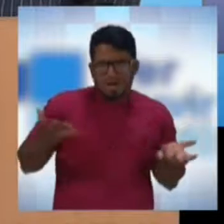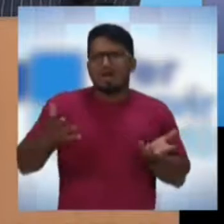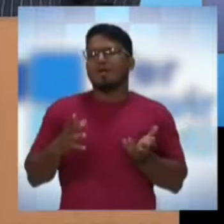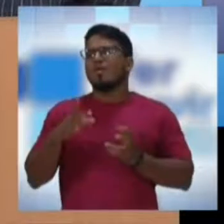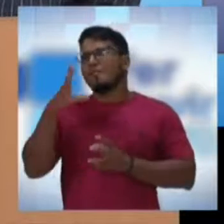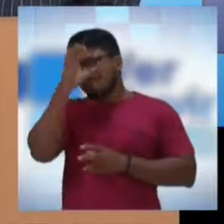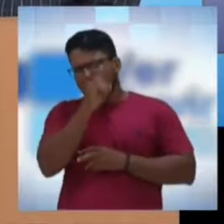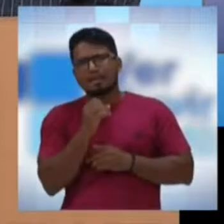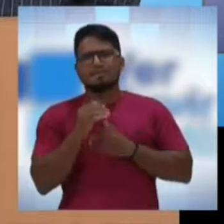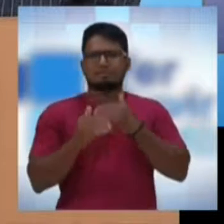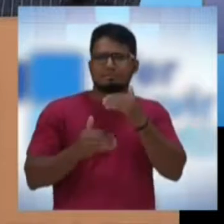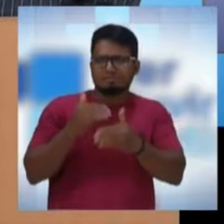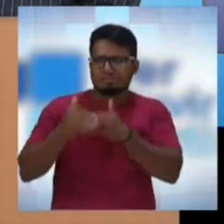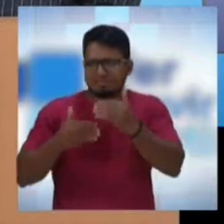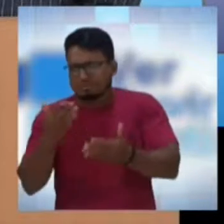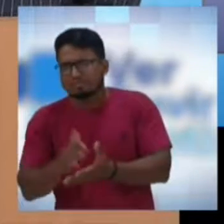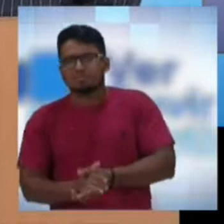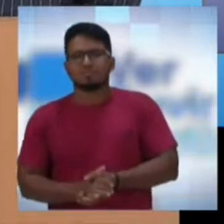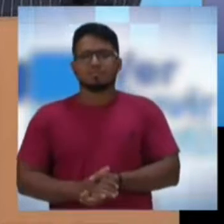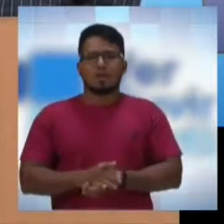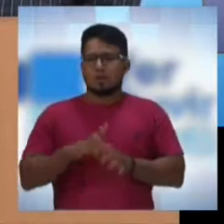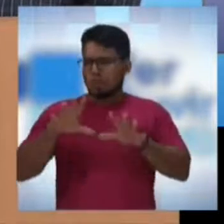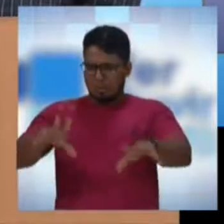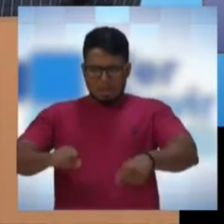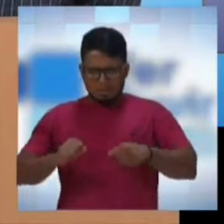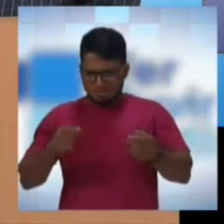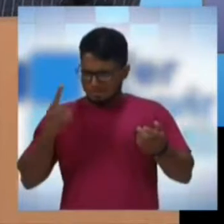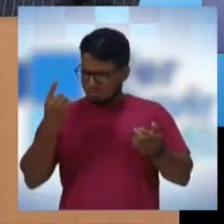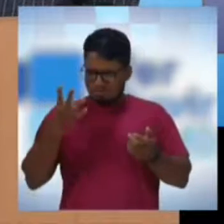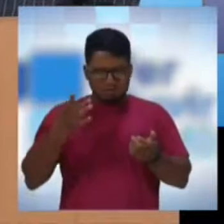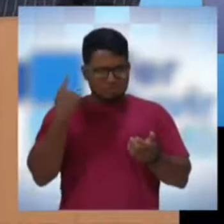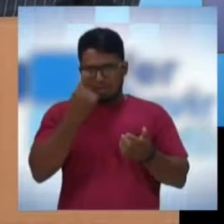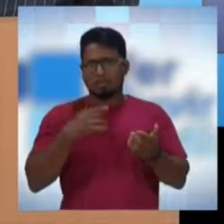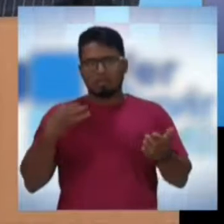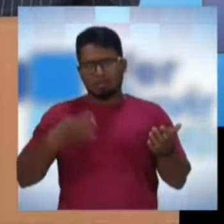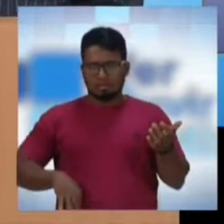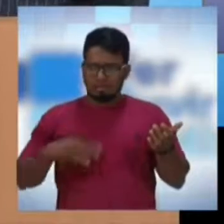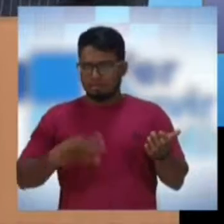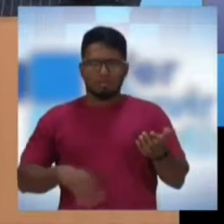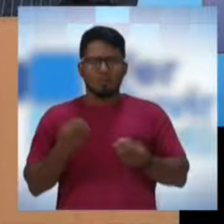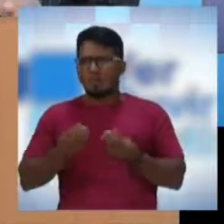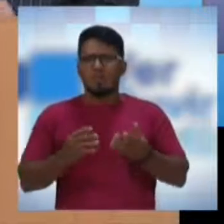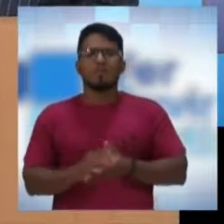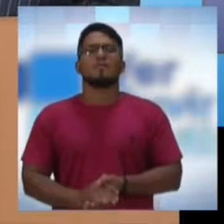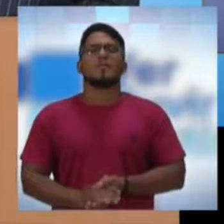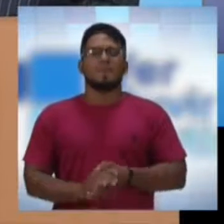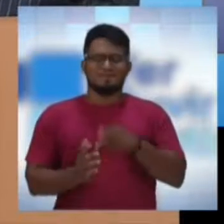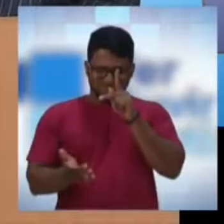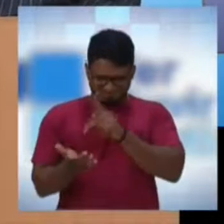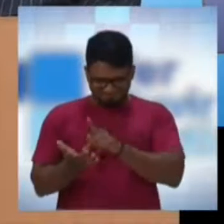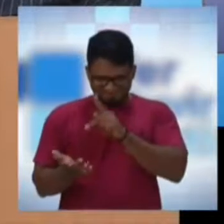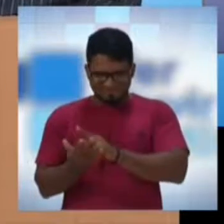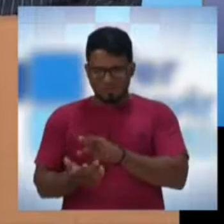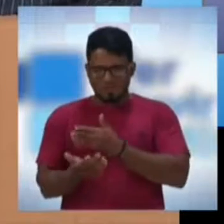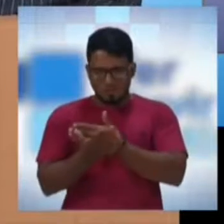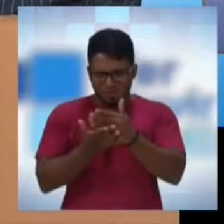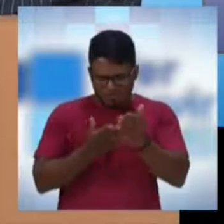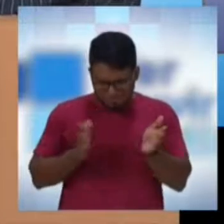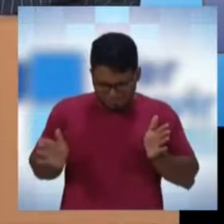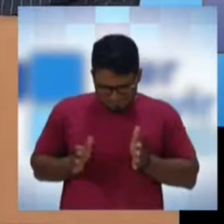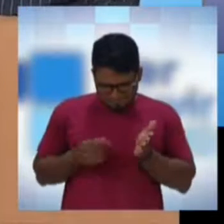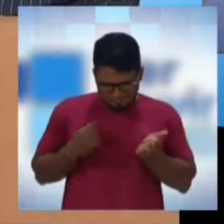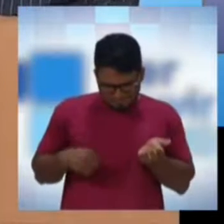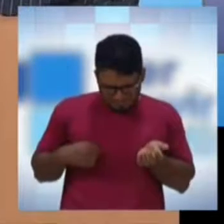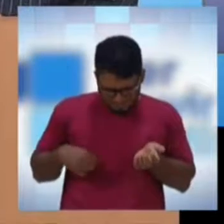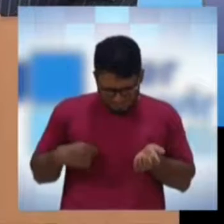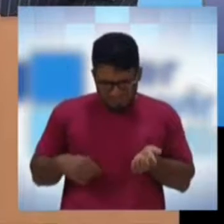aí? Aprendeu aí simplesmente pegando, mexendo no cavaquinho? Foi justamente isso. Eu comecei pelo